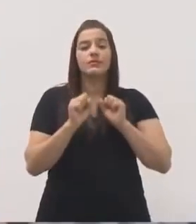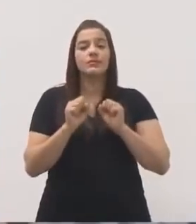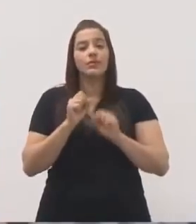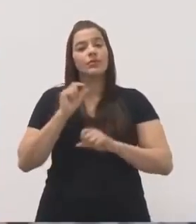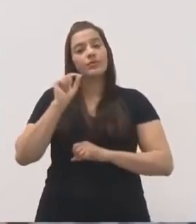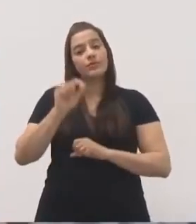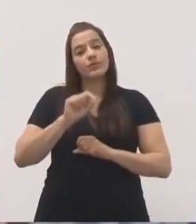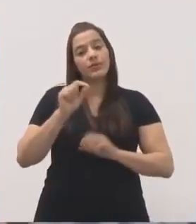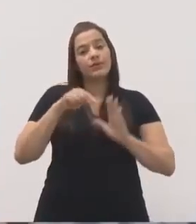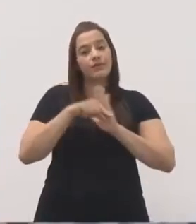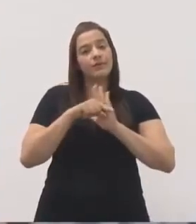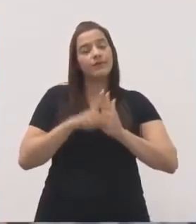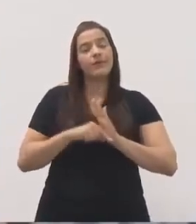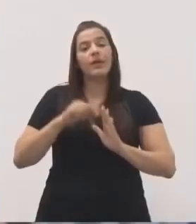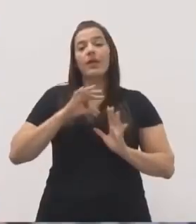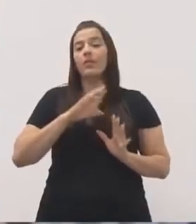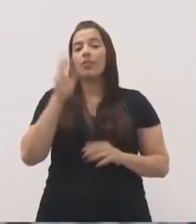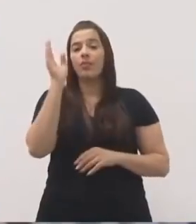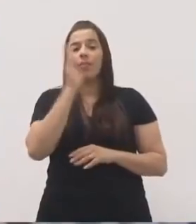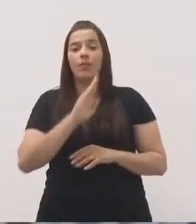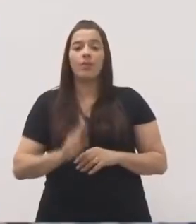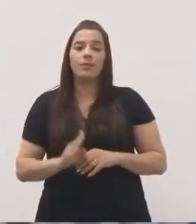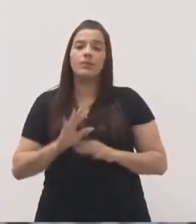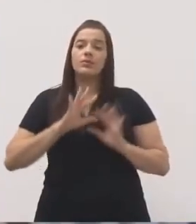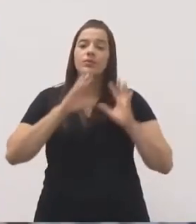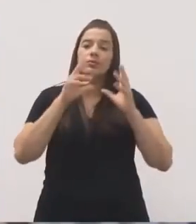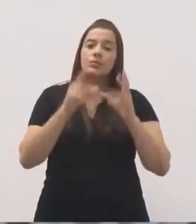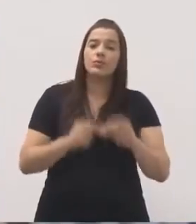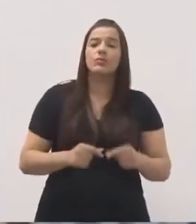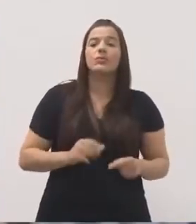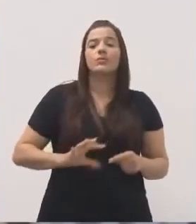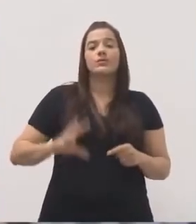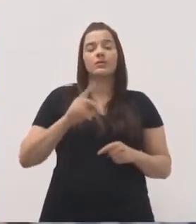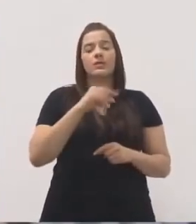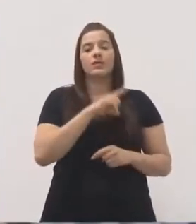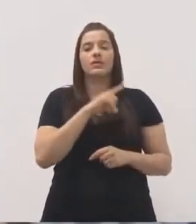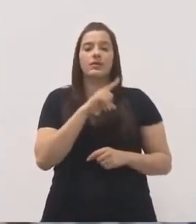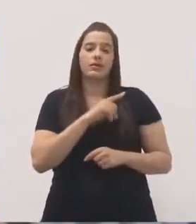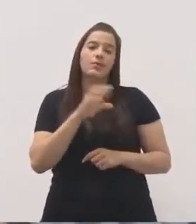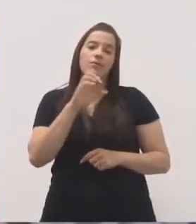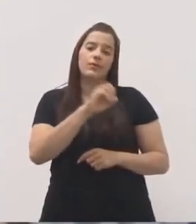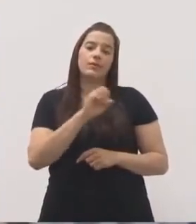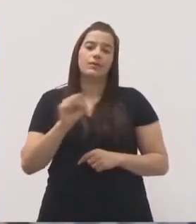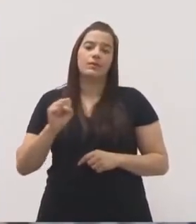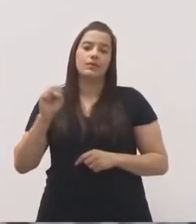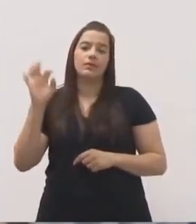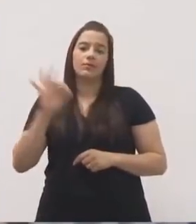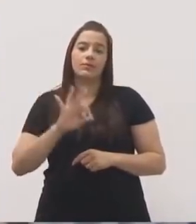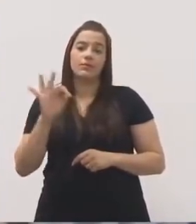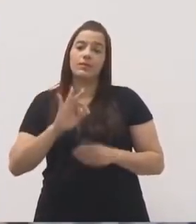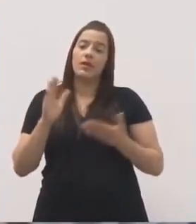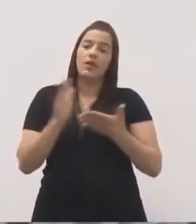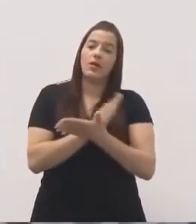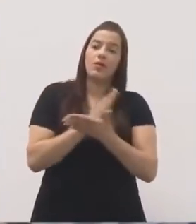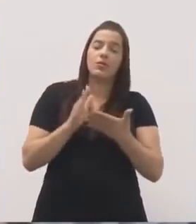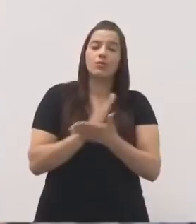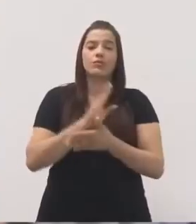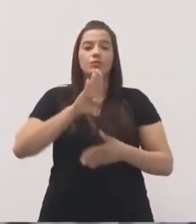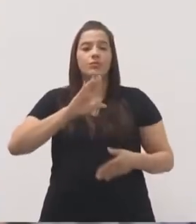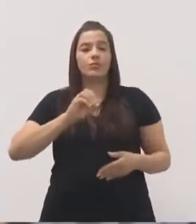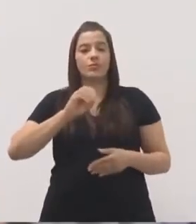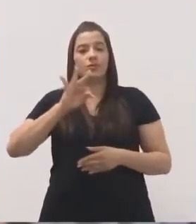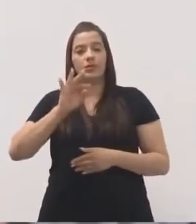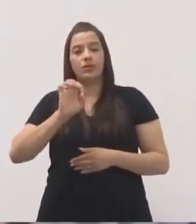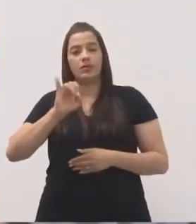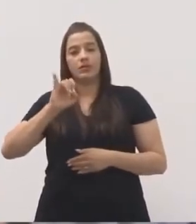verificar que no país inteiro nós sempre tivemos problemas quanto a essa questão dos 80%. Né? Muitas escolas ficam sem boletim por não